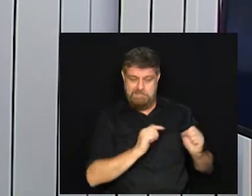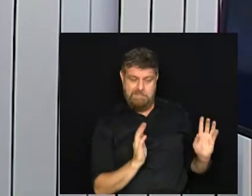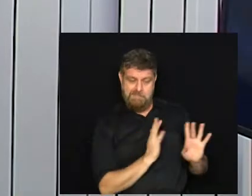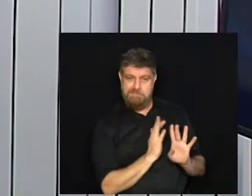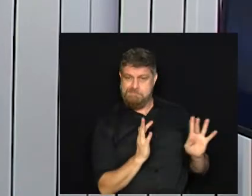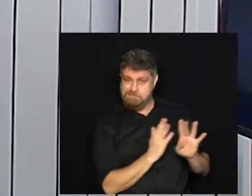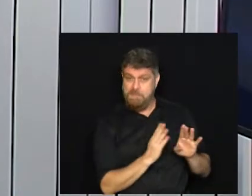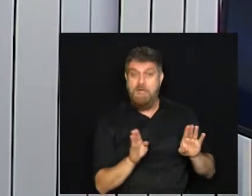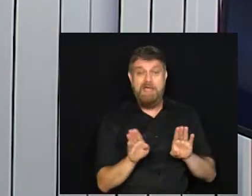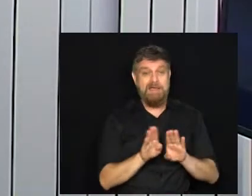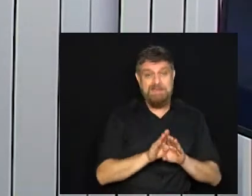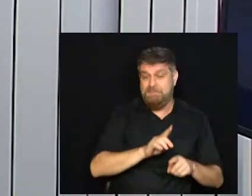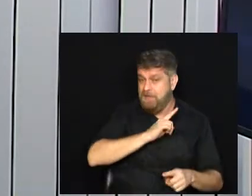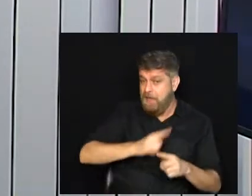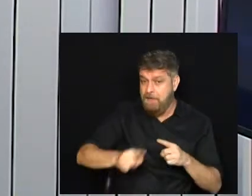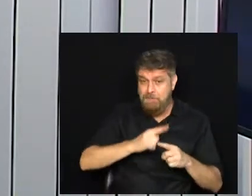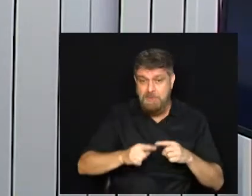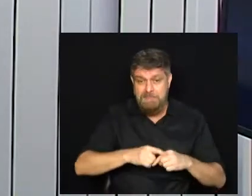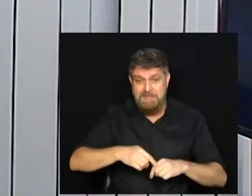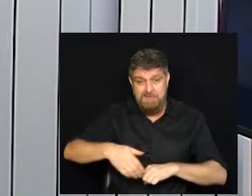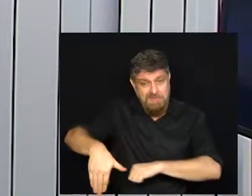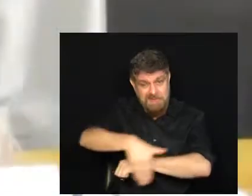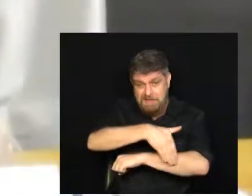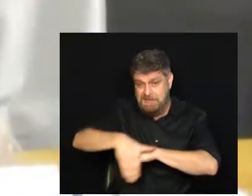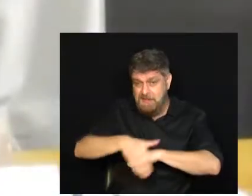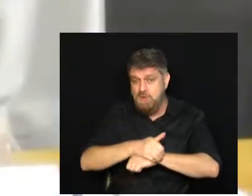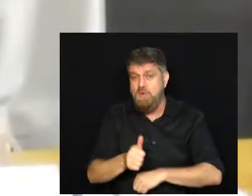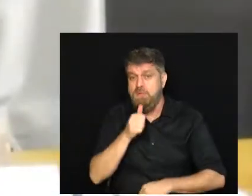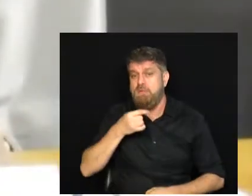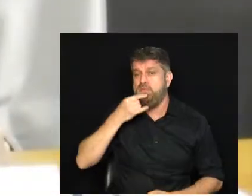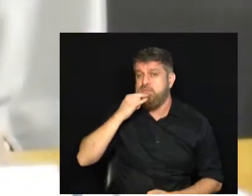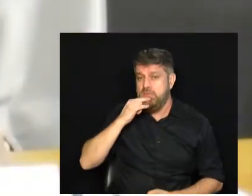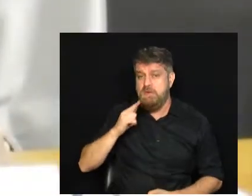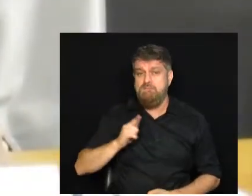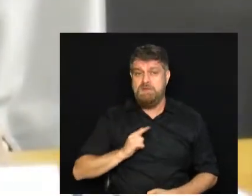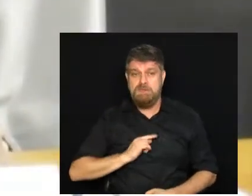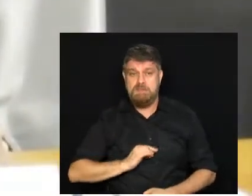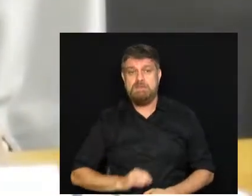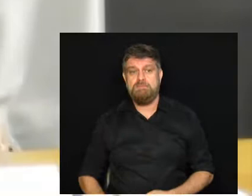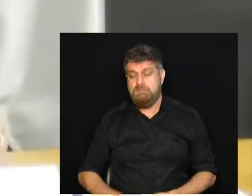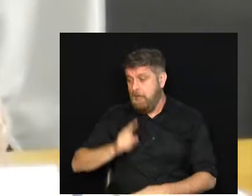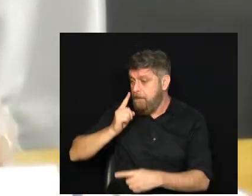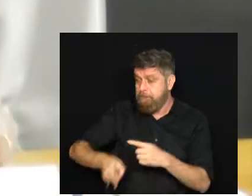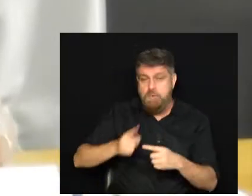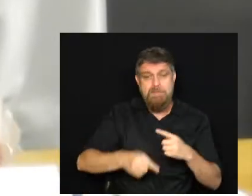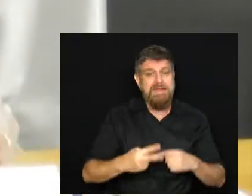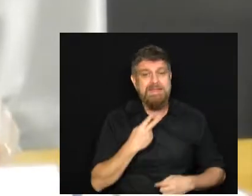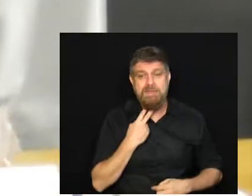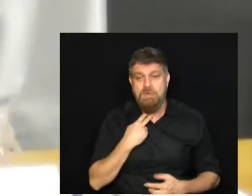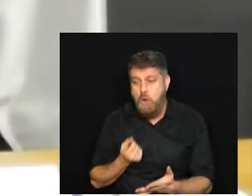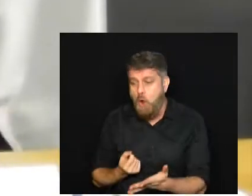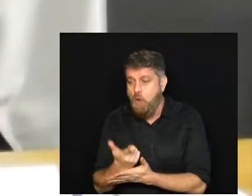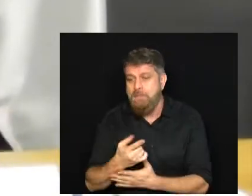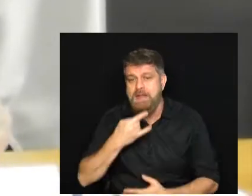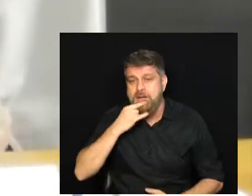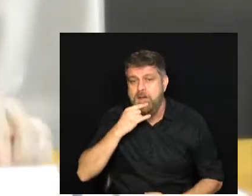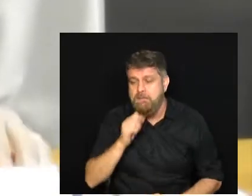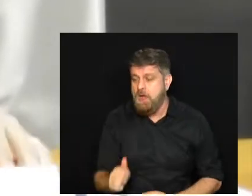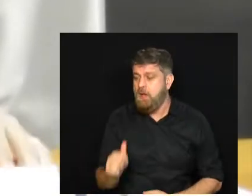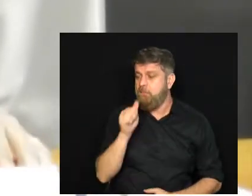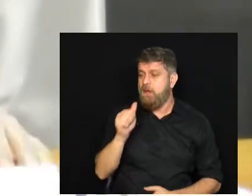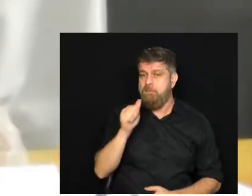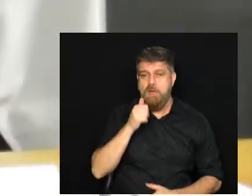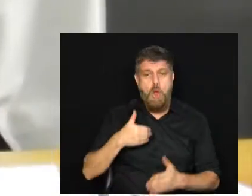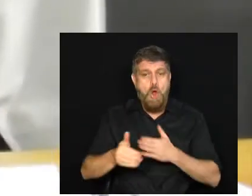combustíveis e também nas vias públicas. Haverá a proibição de consumo de bebida alcoólica em toda e